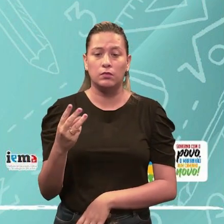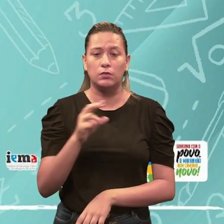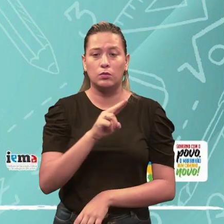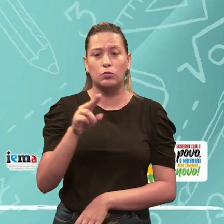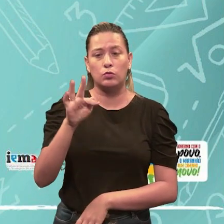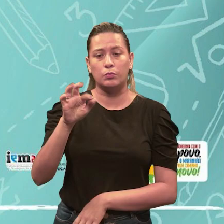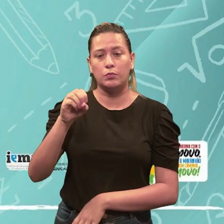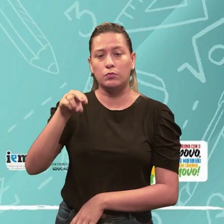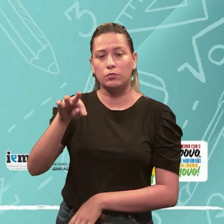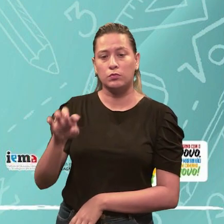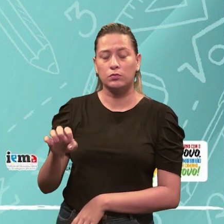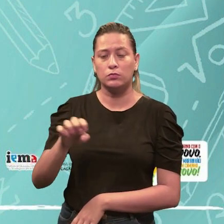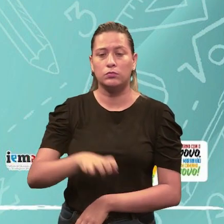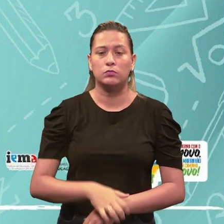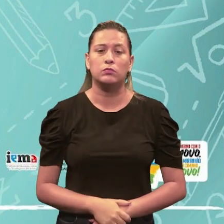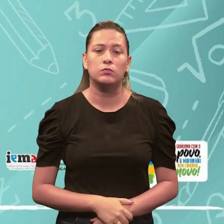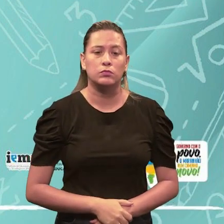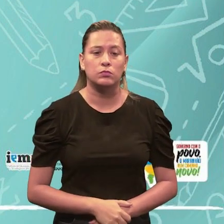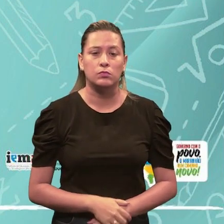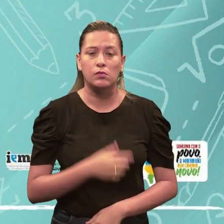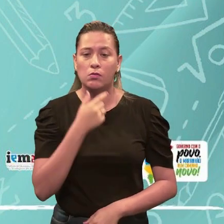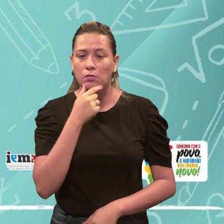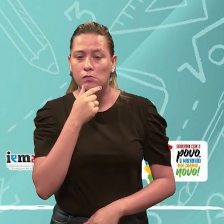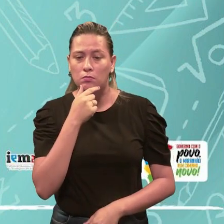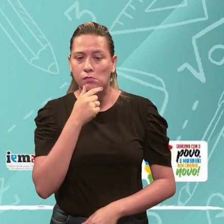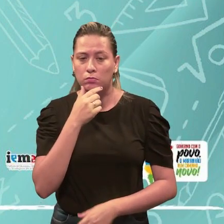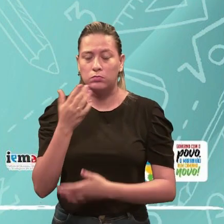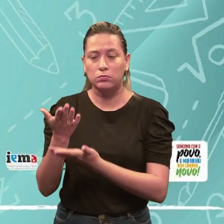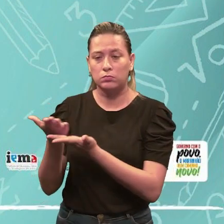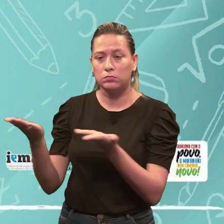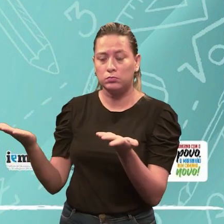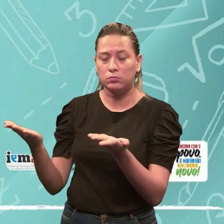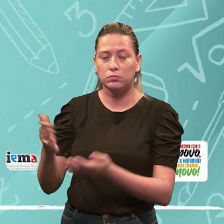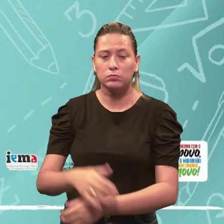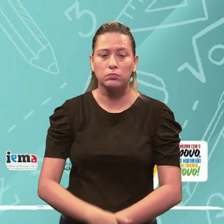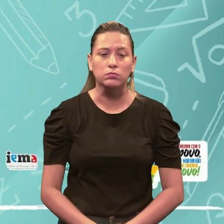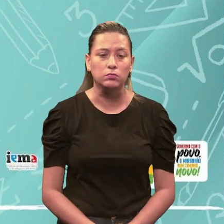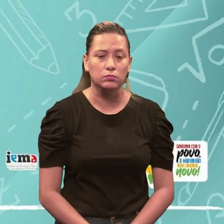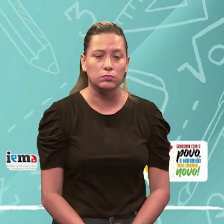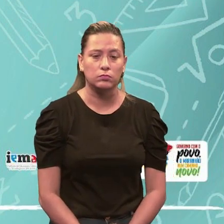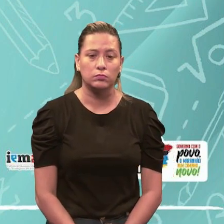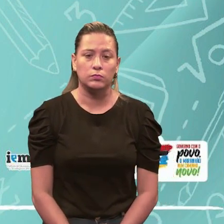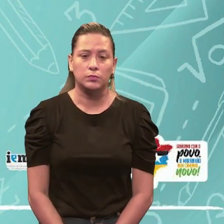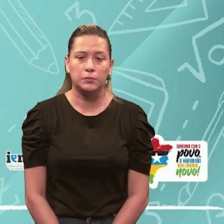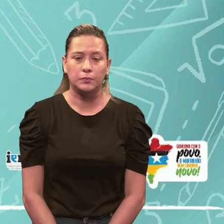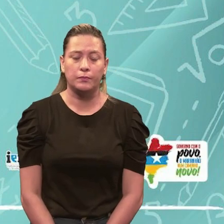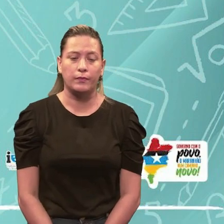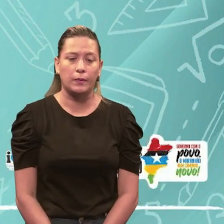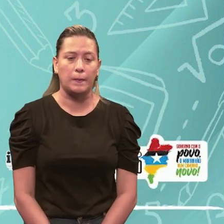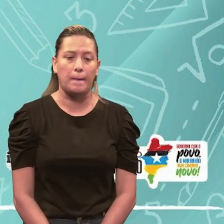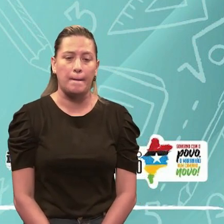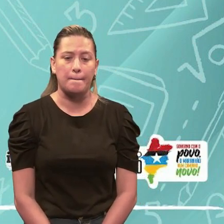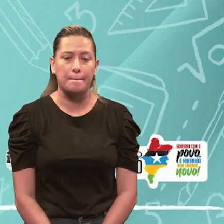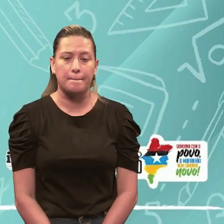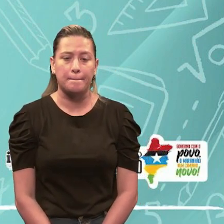ó, source em inglês, dreno, D de dreno, né, e a